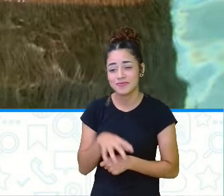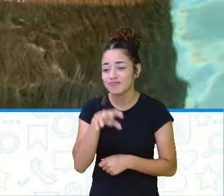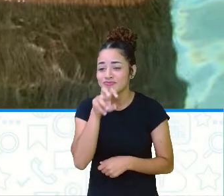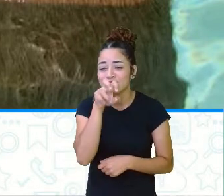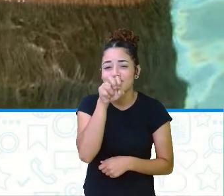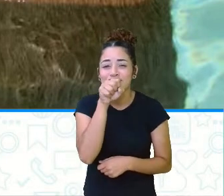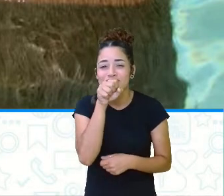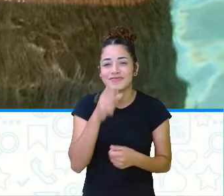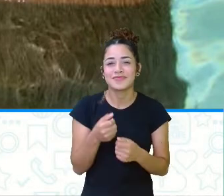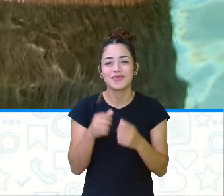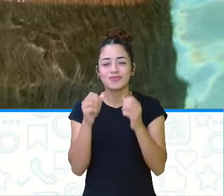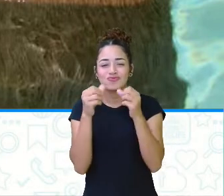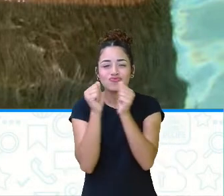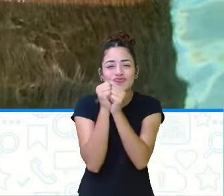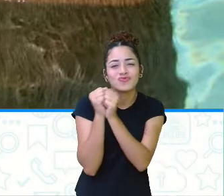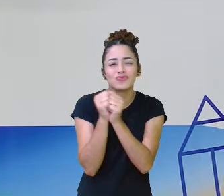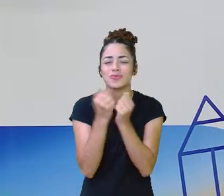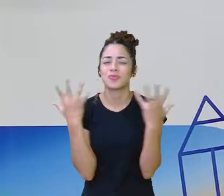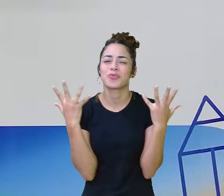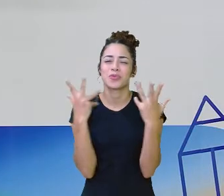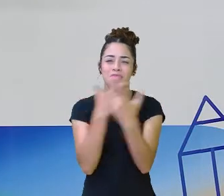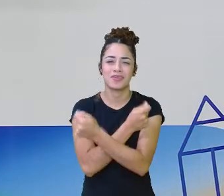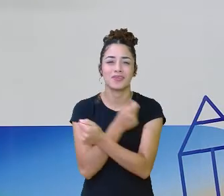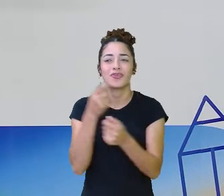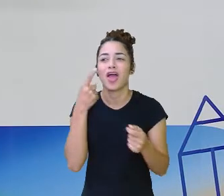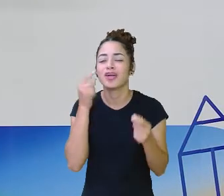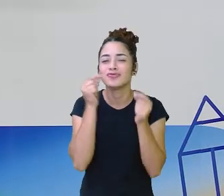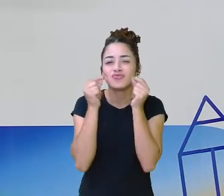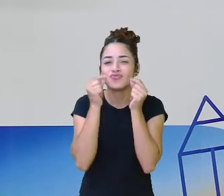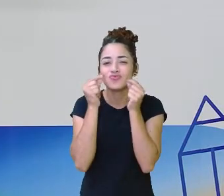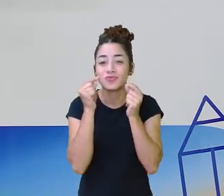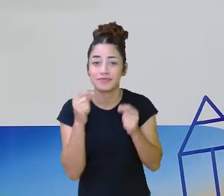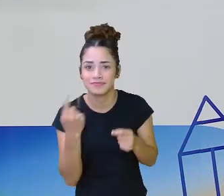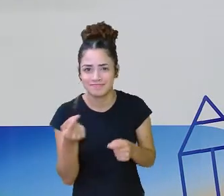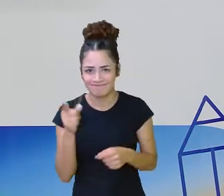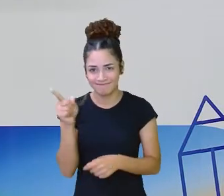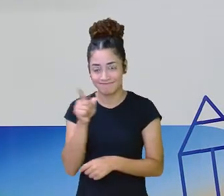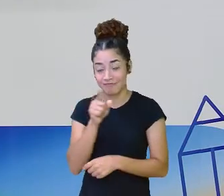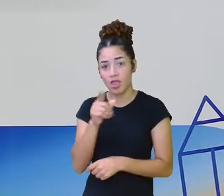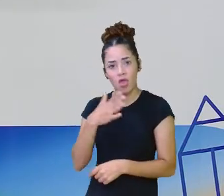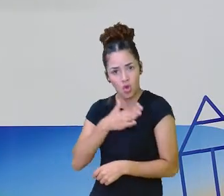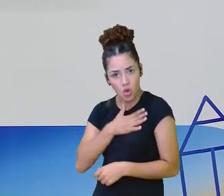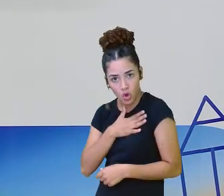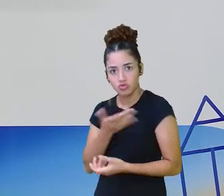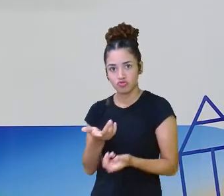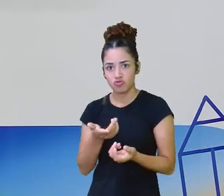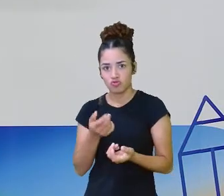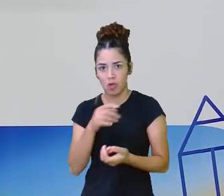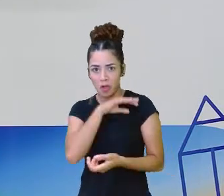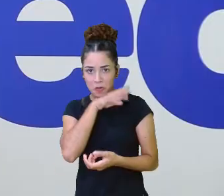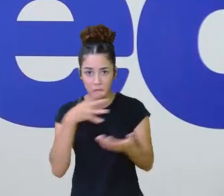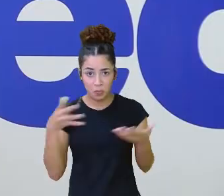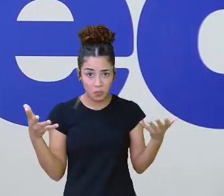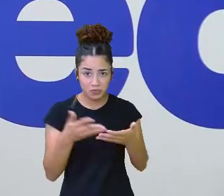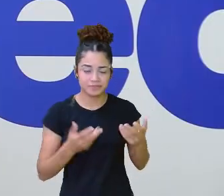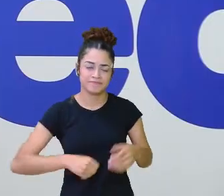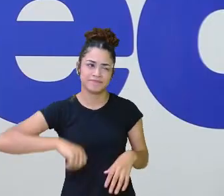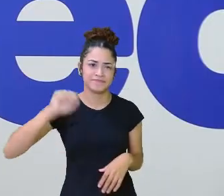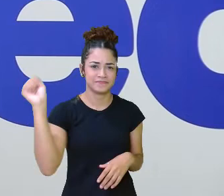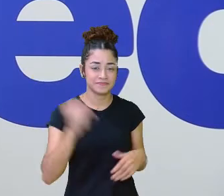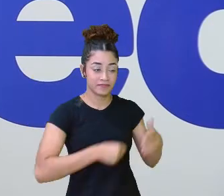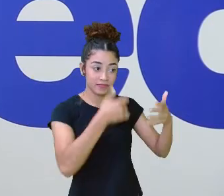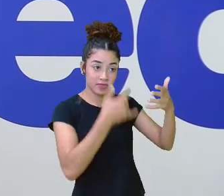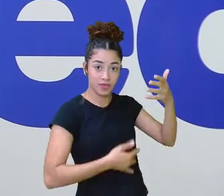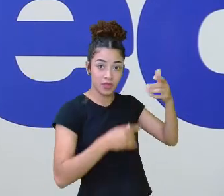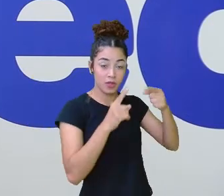aí, um ratinho, tá vendo? Tão bonitinho. E aí, professora Eli, eles gostaram da capivara, nosso animal de hoje? Sim, o Bruno disse que ela